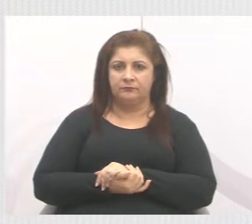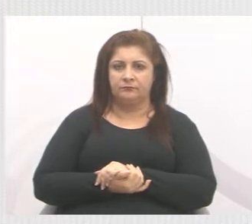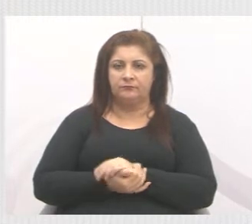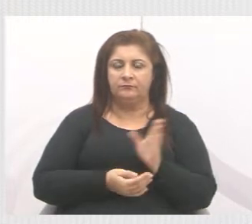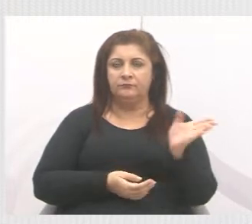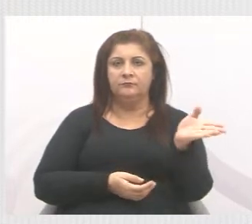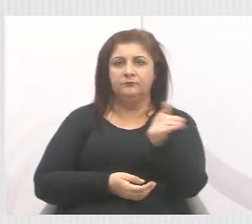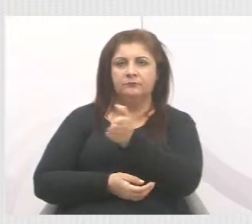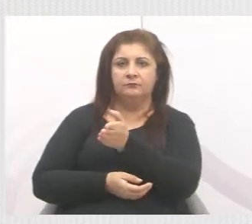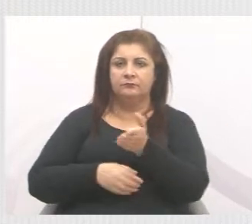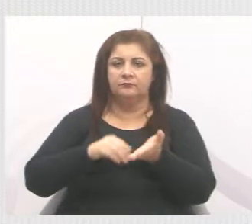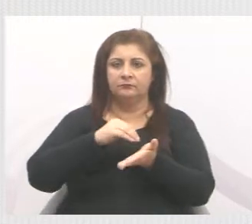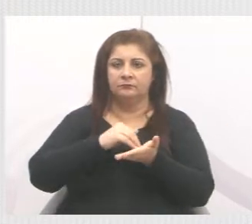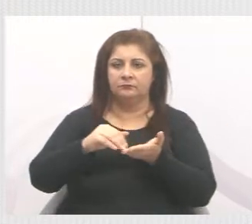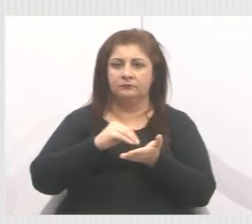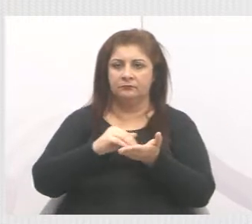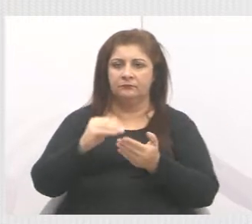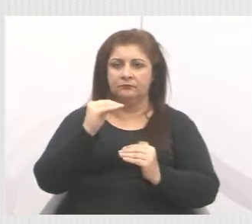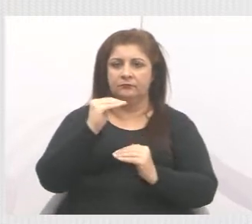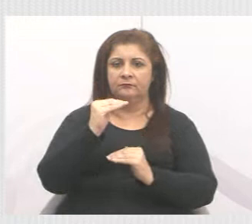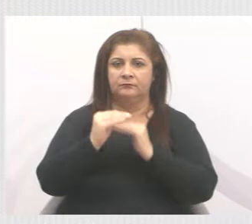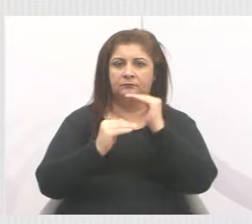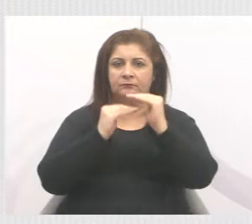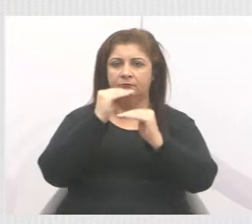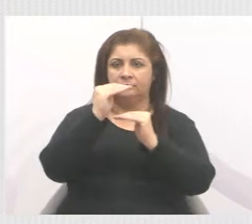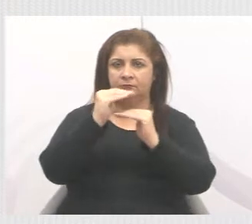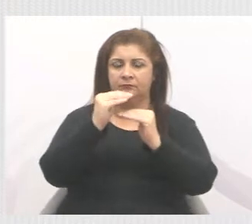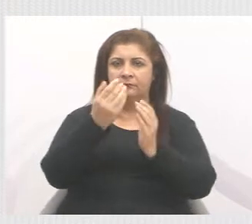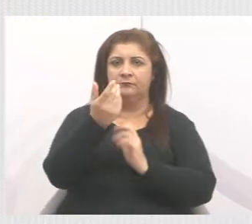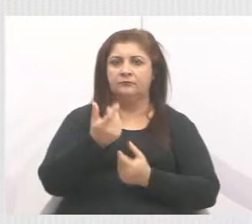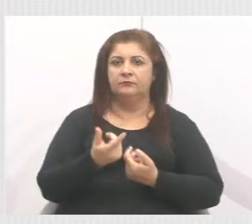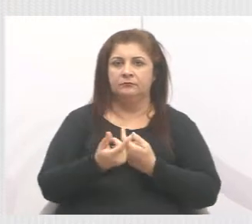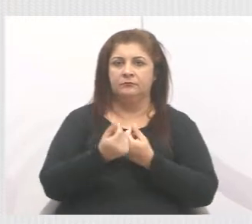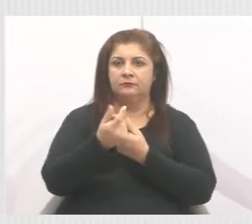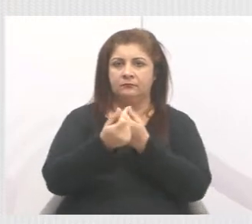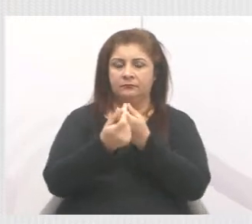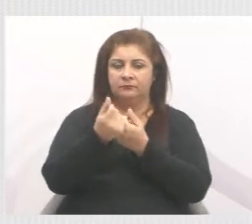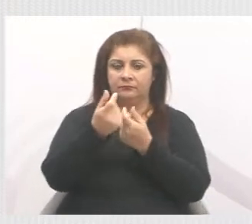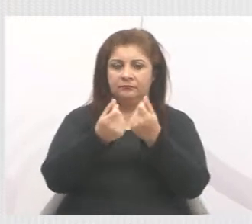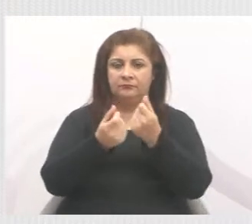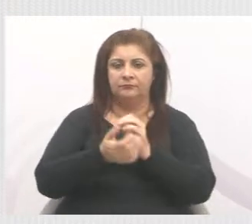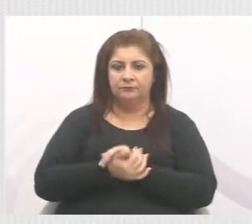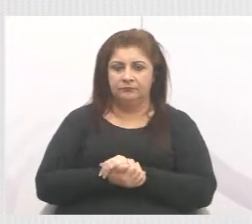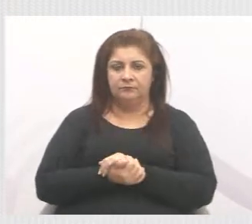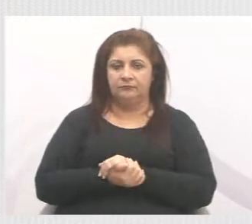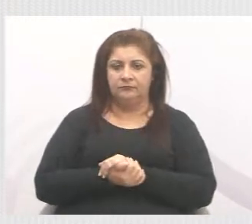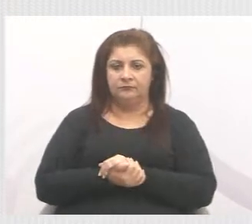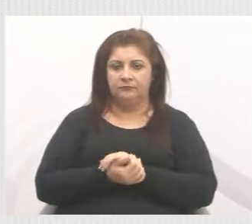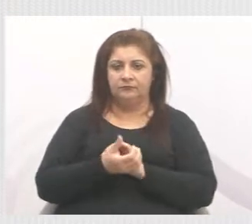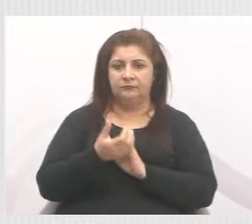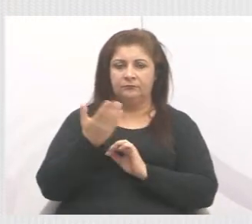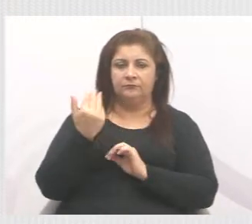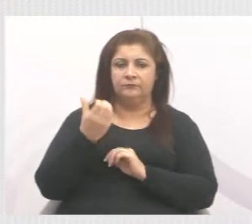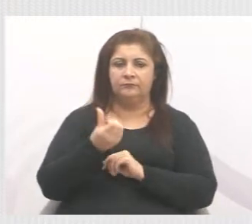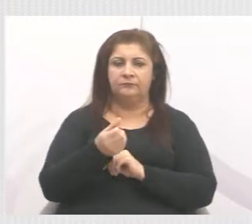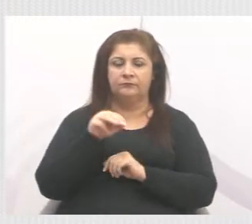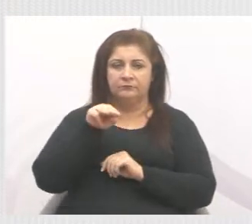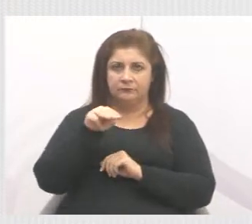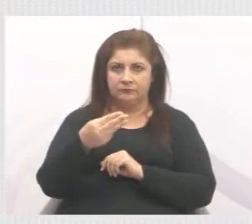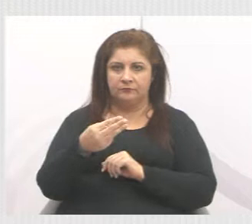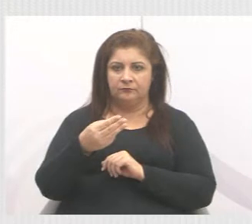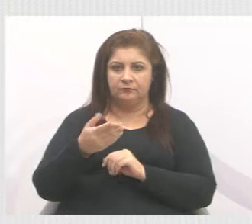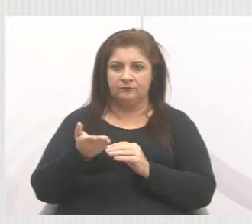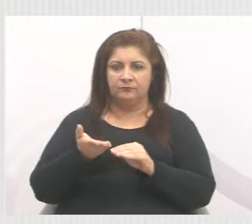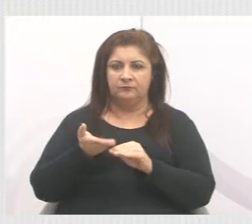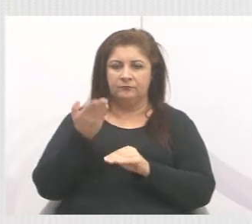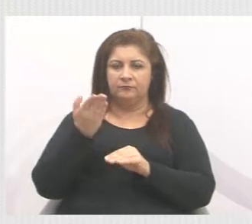Secretaria de Desenvolvimento Econômico, de 6 para 6,5 milhões. Aqui está o Centro de